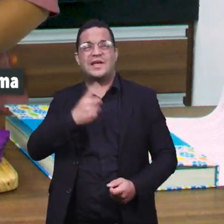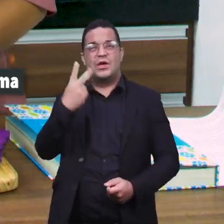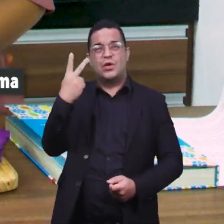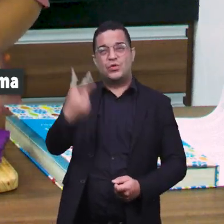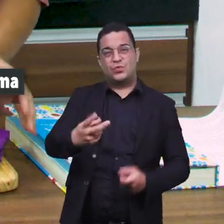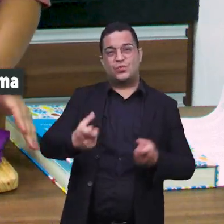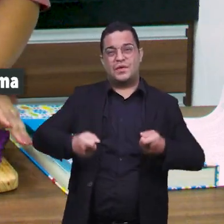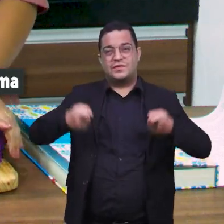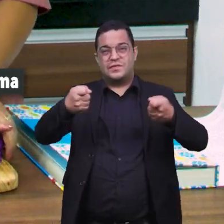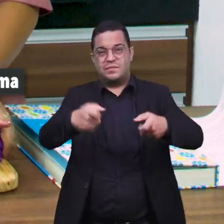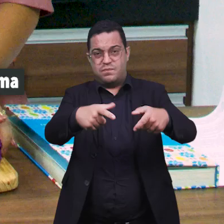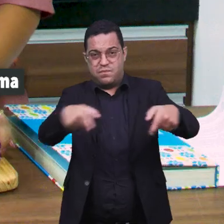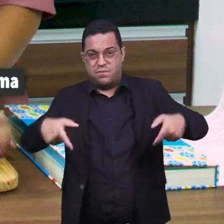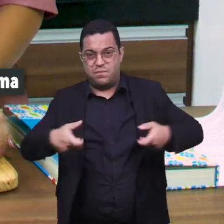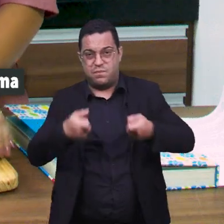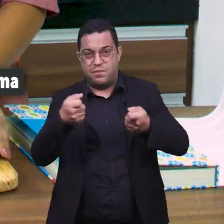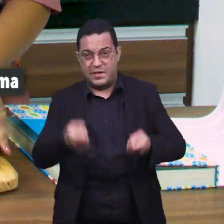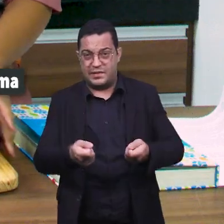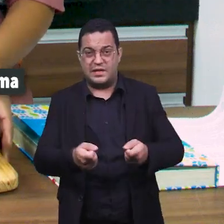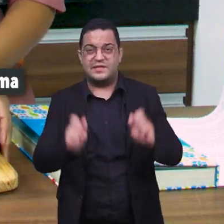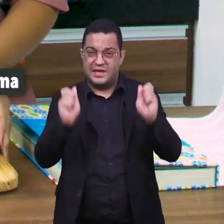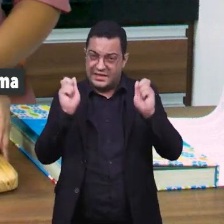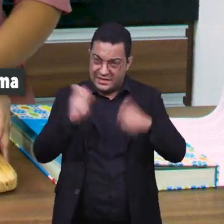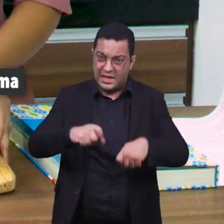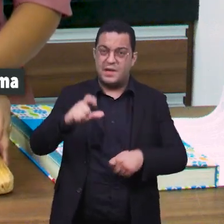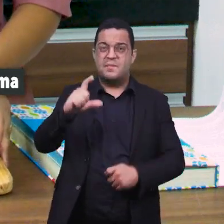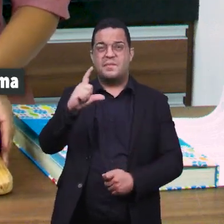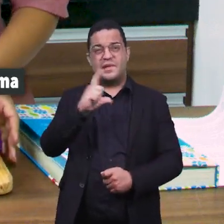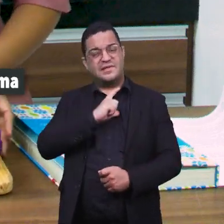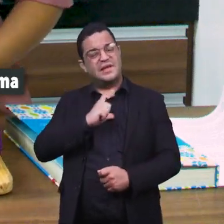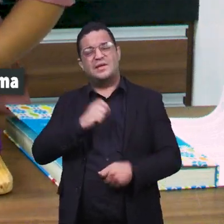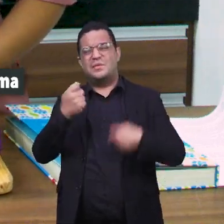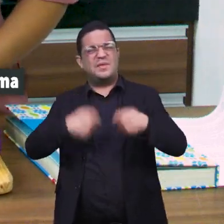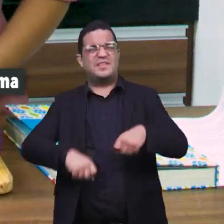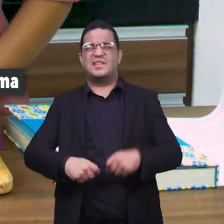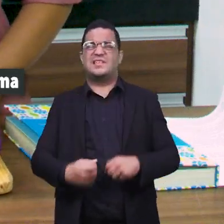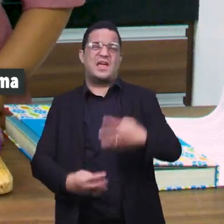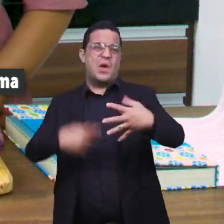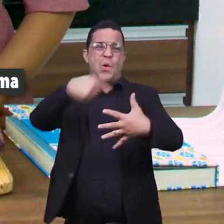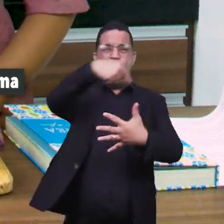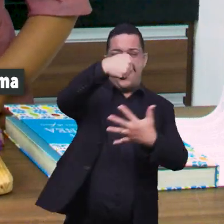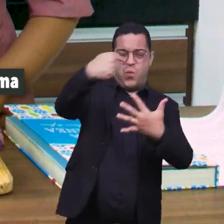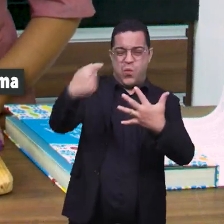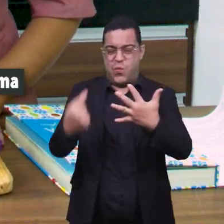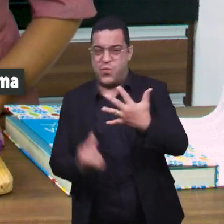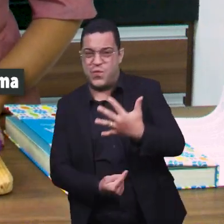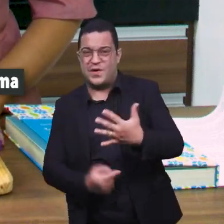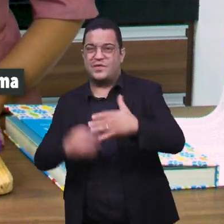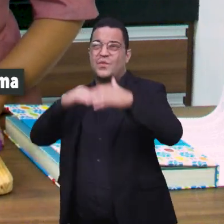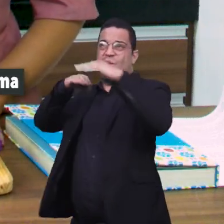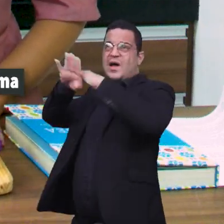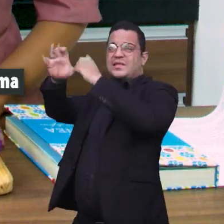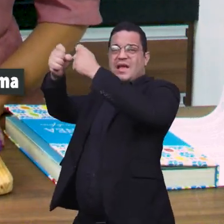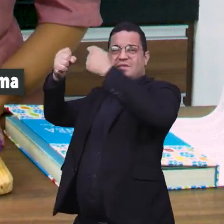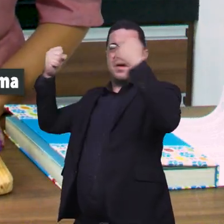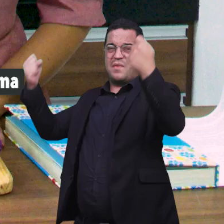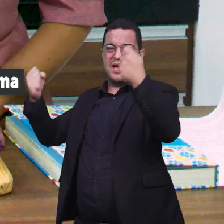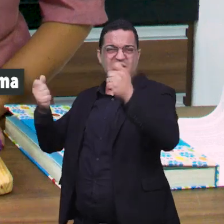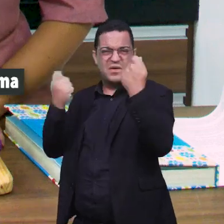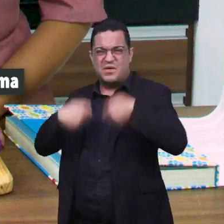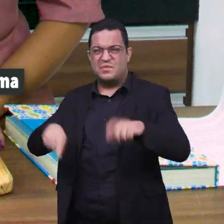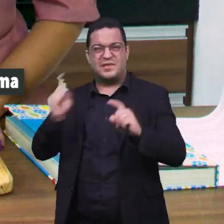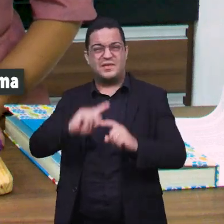são, já resolve o problema, tá? Cozinheiro não precisa de um monte de panela, ficar ocupando espaço em armário, não. Pelo amor de Deus, além de